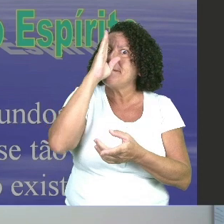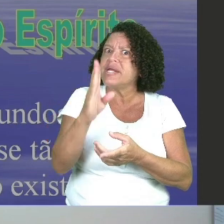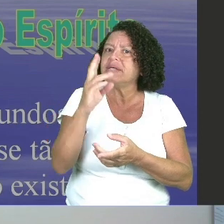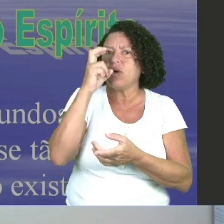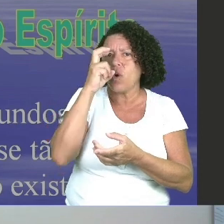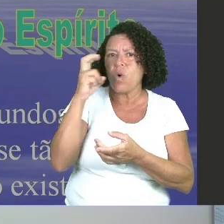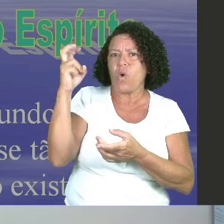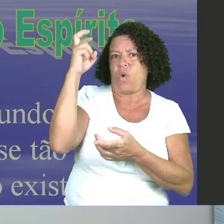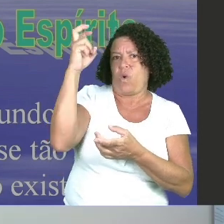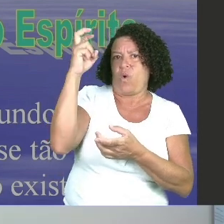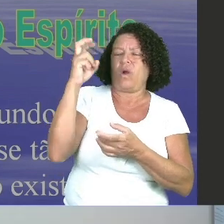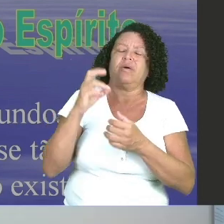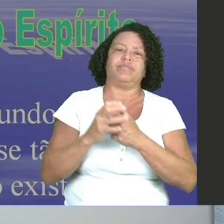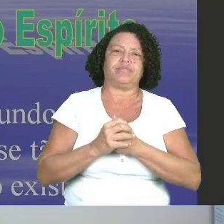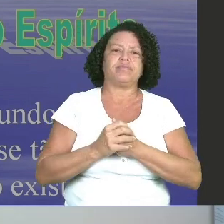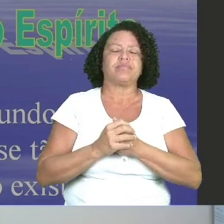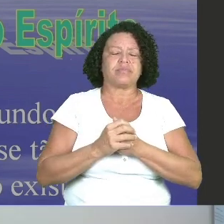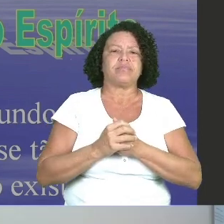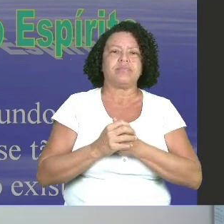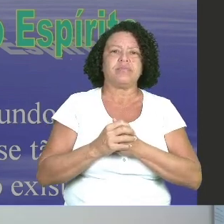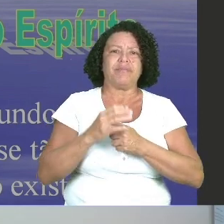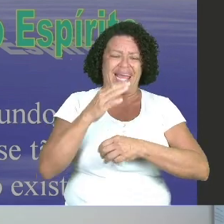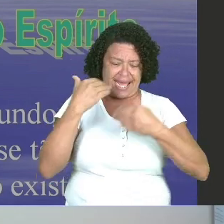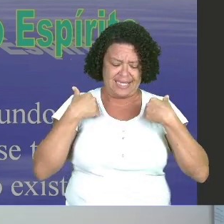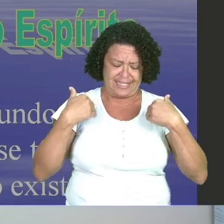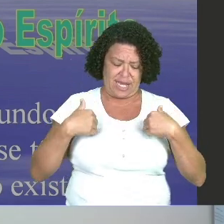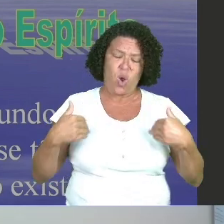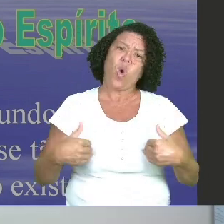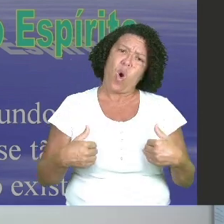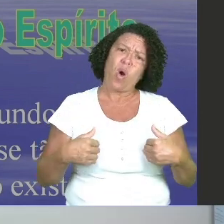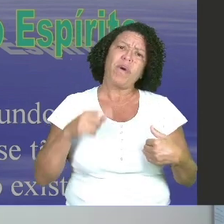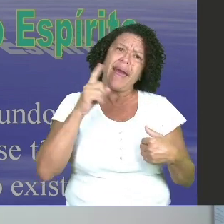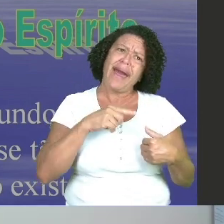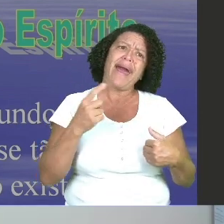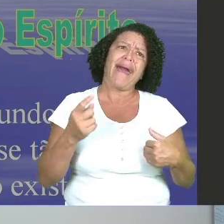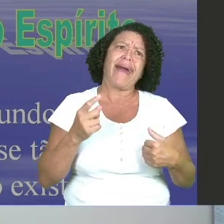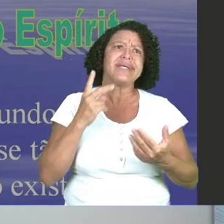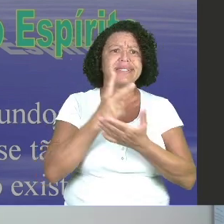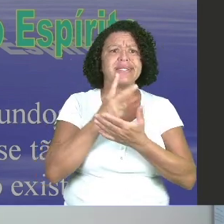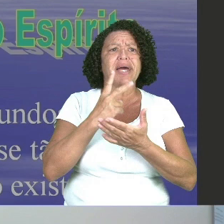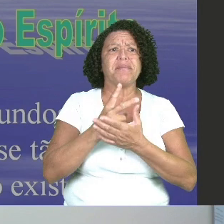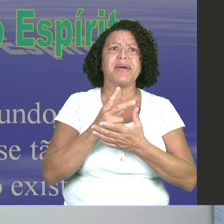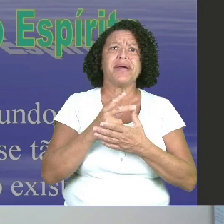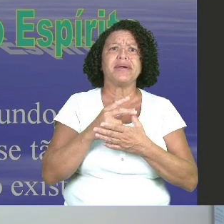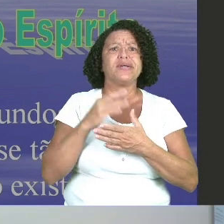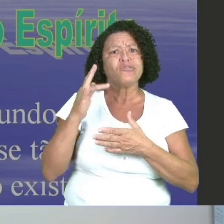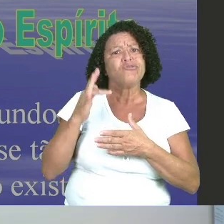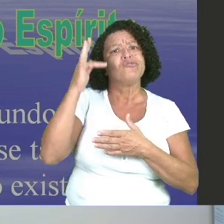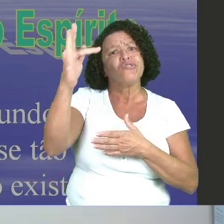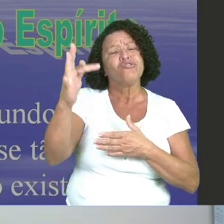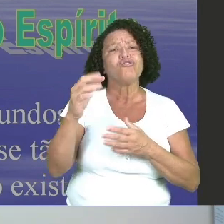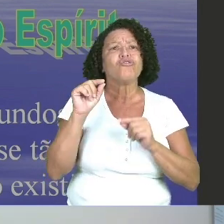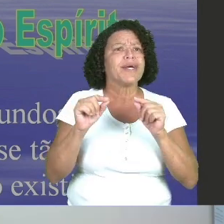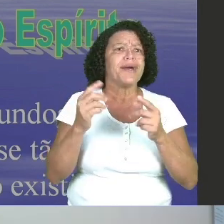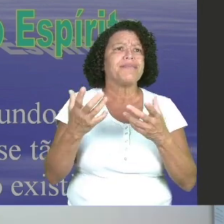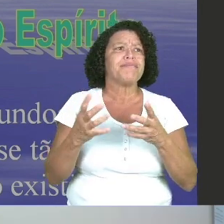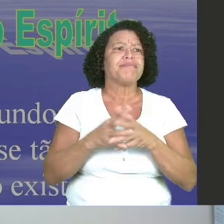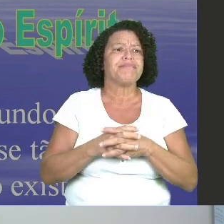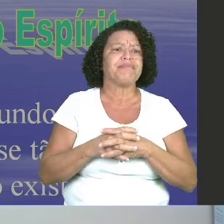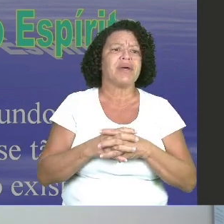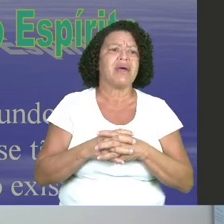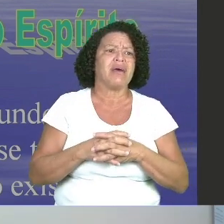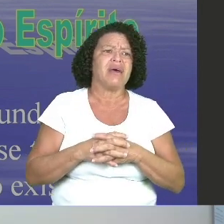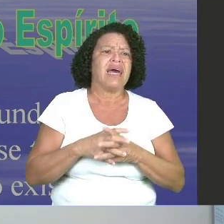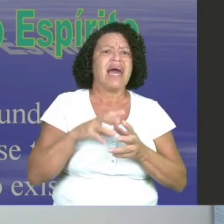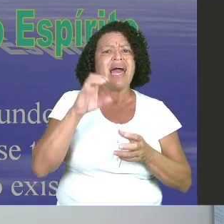inteligente. Então, esse corpo carnal, a tendência é ele se tornar cada vez mais o quê?